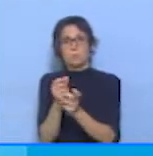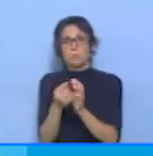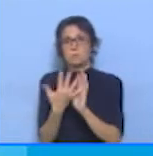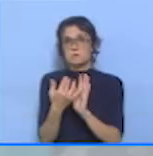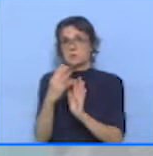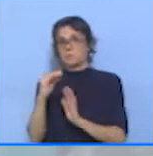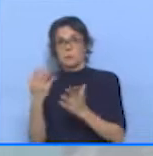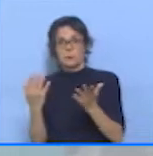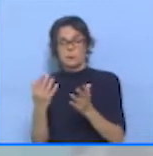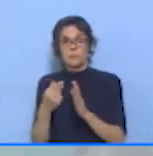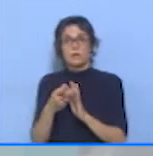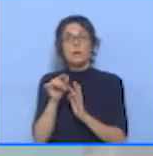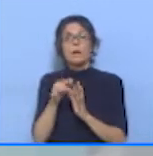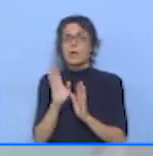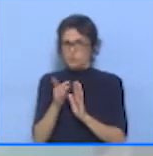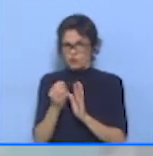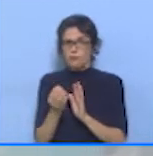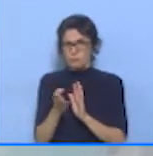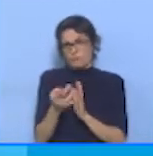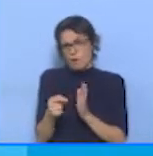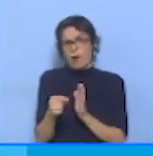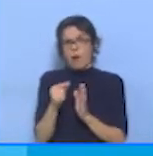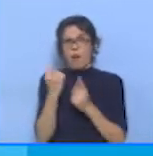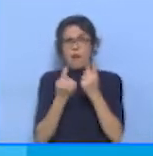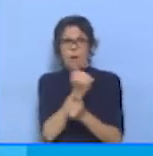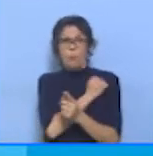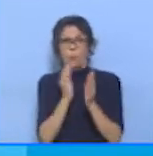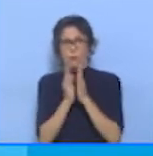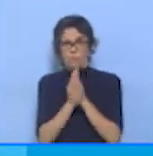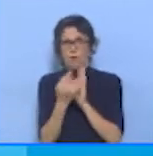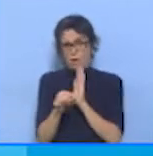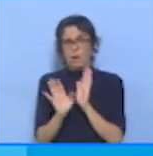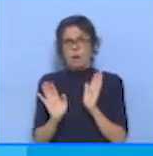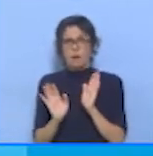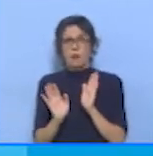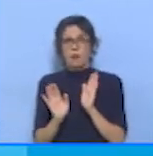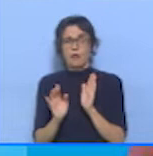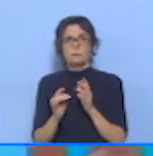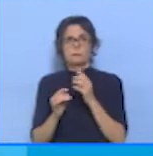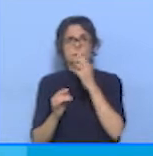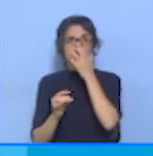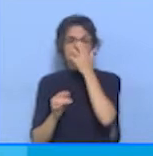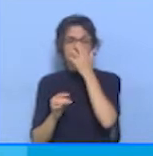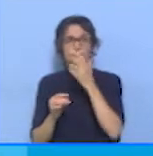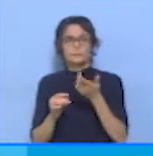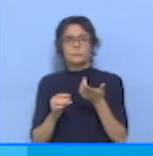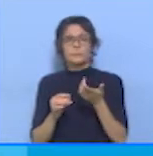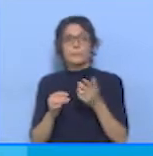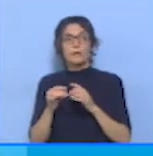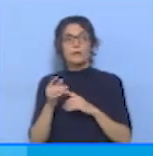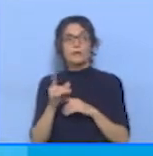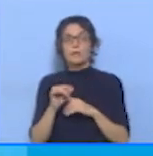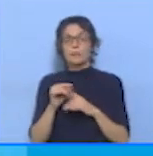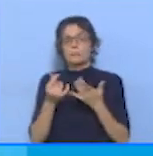estão instituídos que já existem em algumas paróquias e, por exemplo, há ao pé de Mação, há em